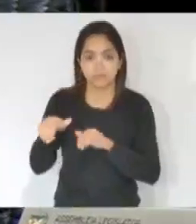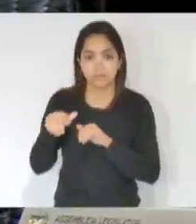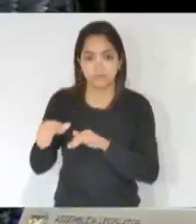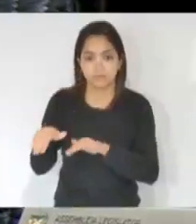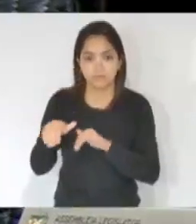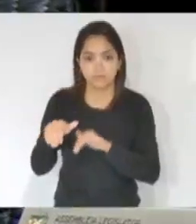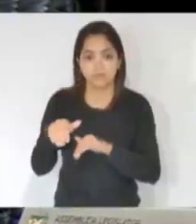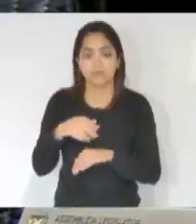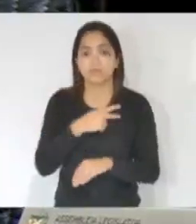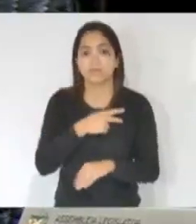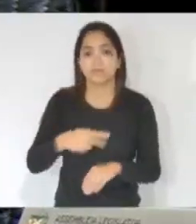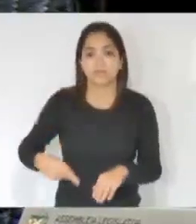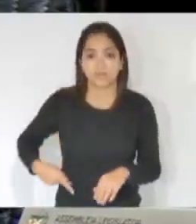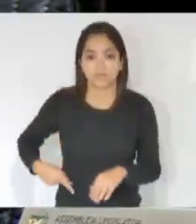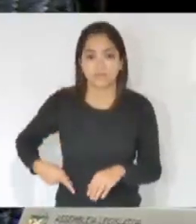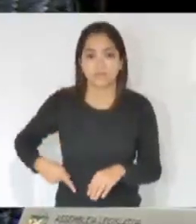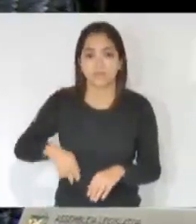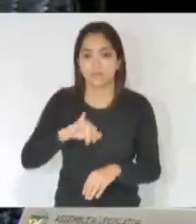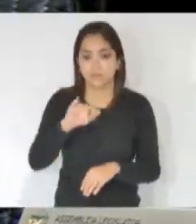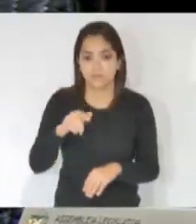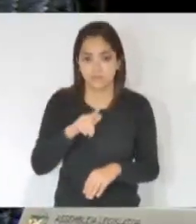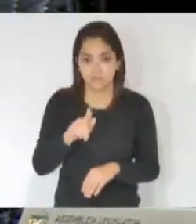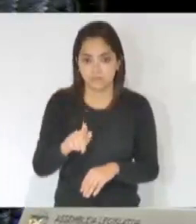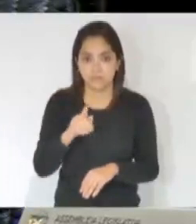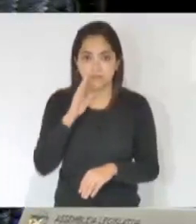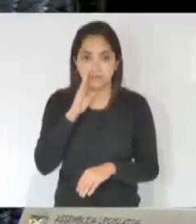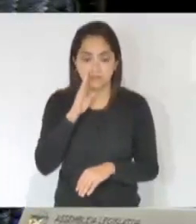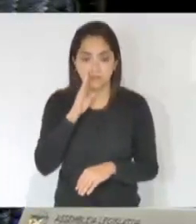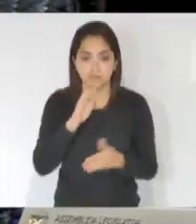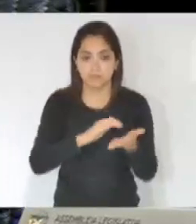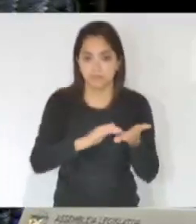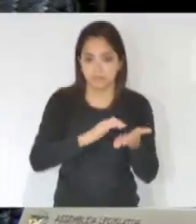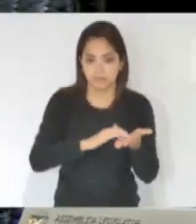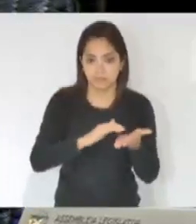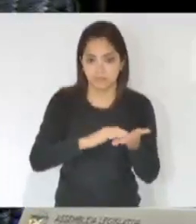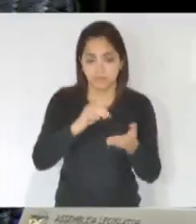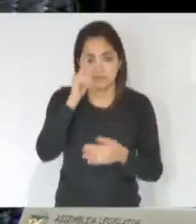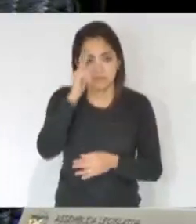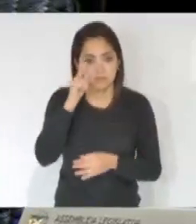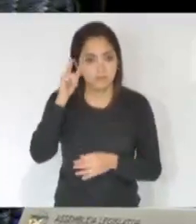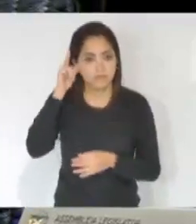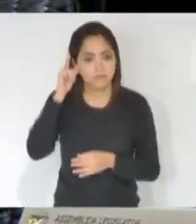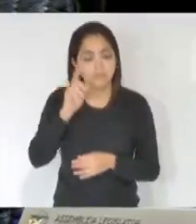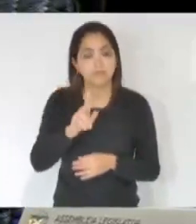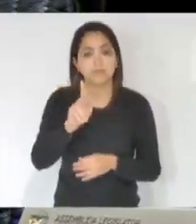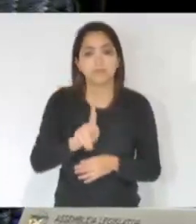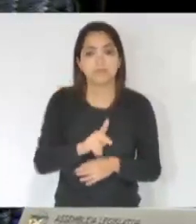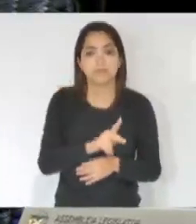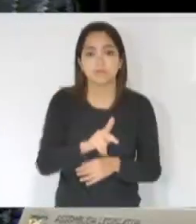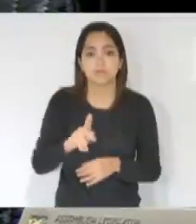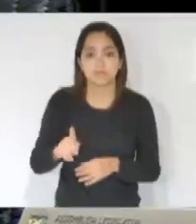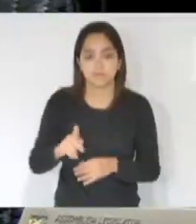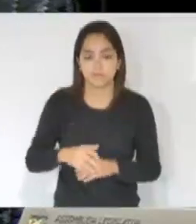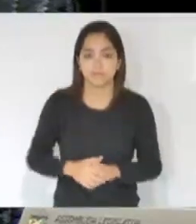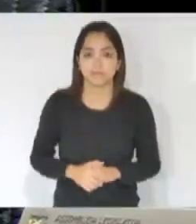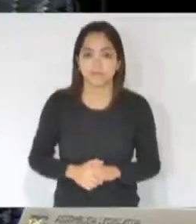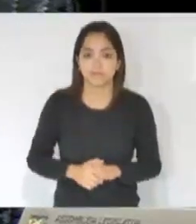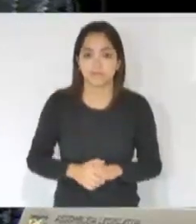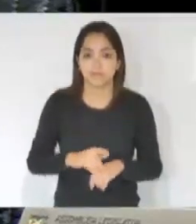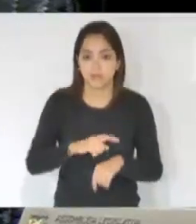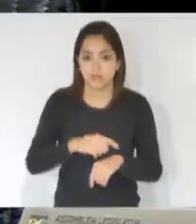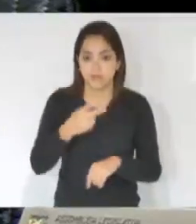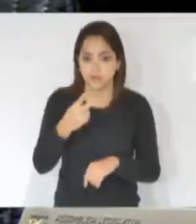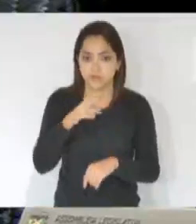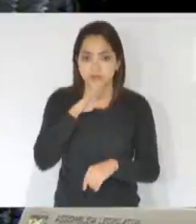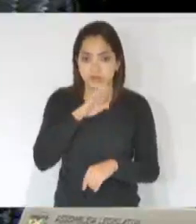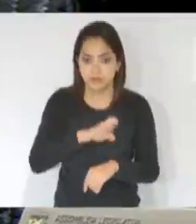presença do deputado Júlio Garcia, padre Pedro Balduceira, Nilson Berlanda, secretaria do deputado Laércio Schuster, padre Pedro Balduceira, Nilson Berlanda. Às 14 horas do dia 18